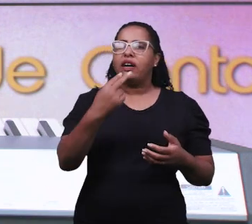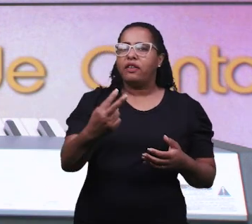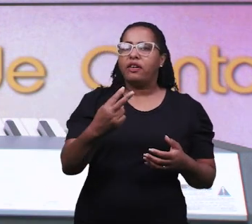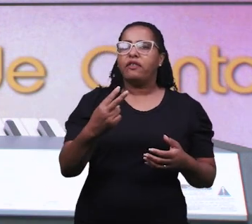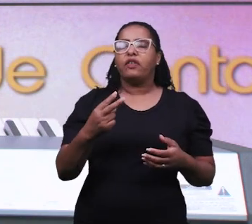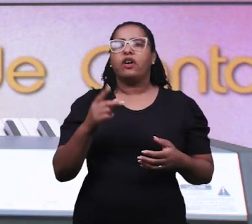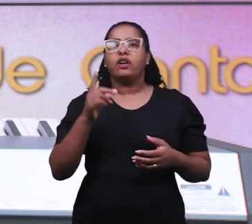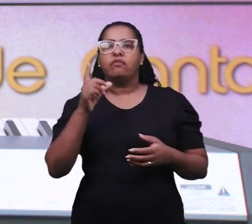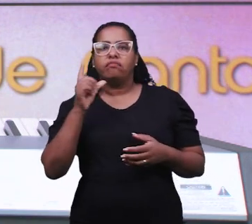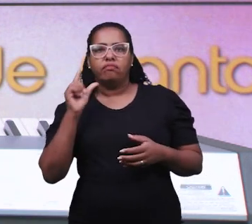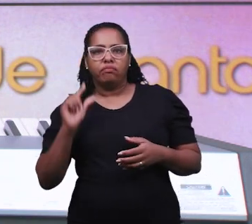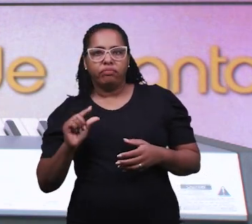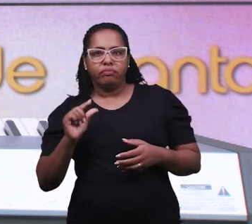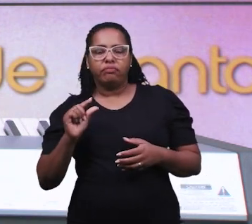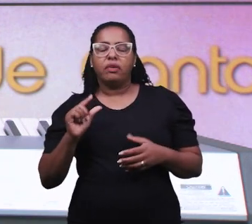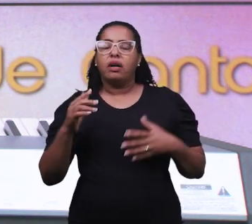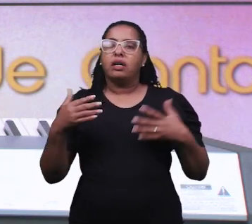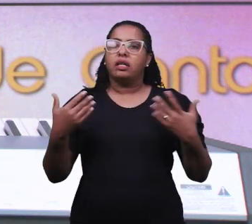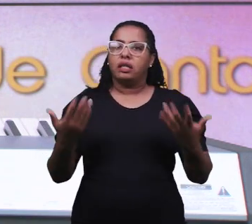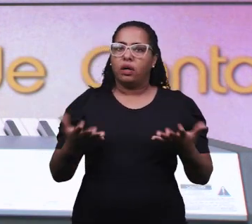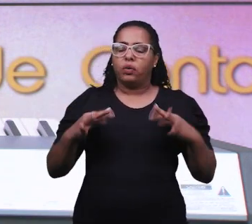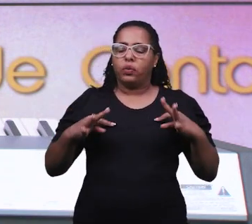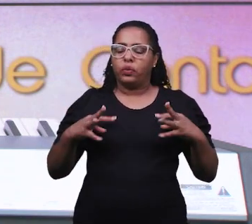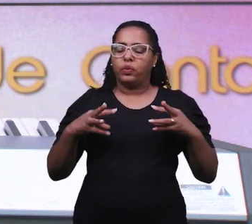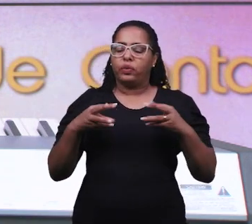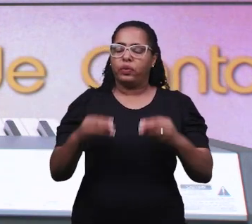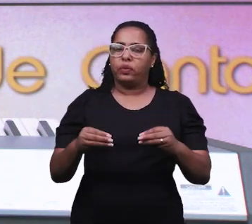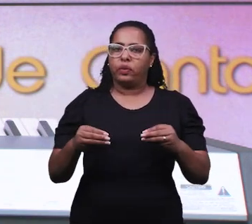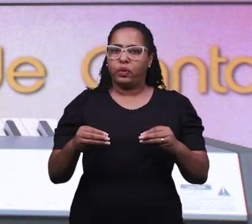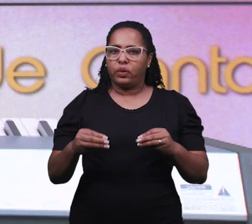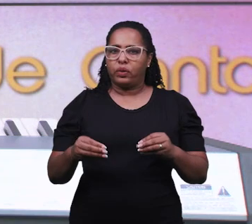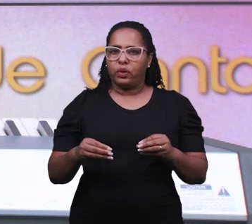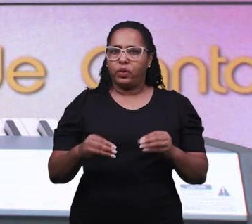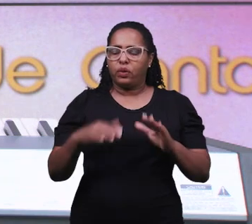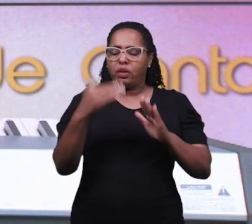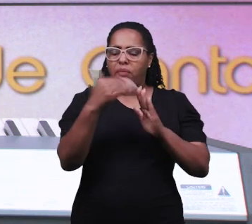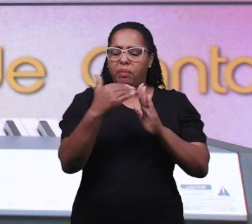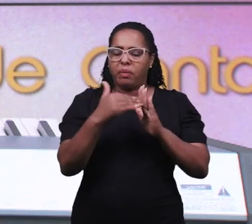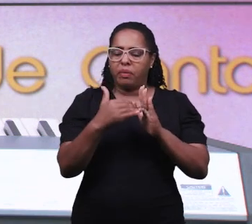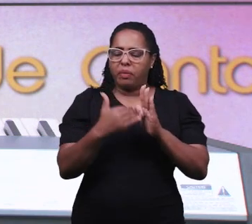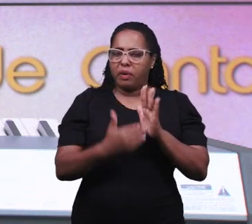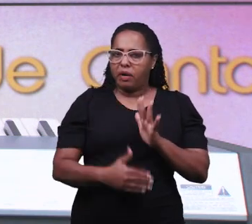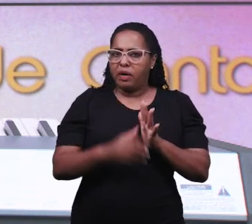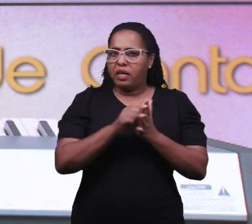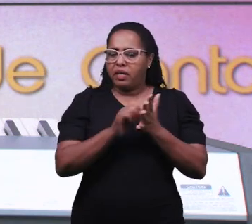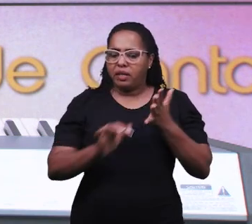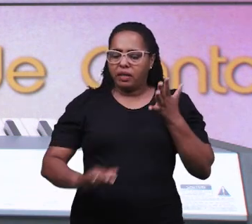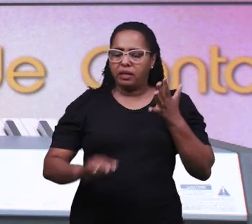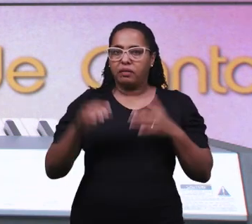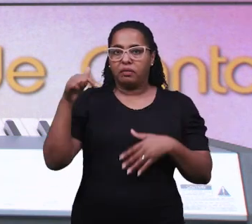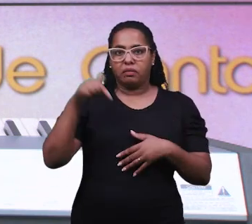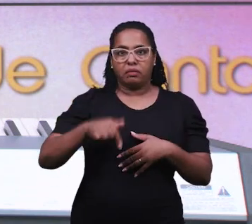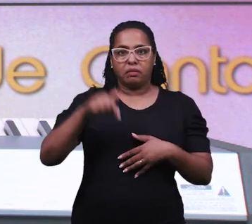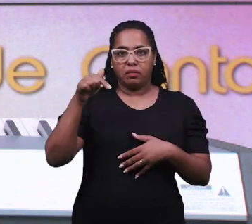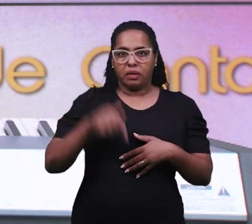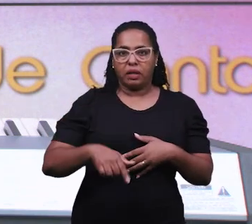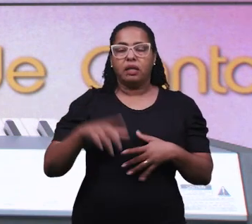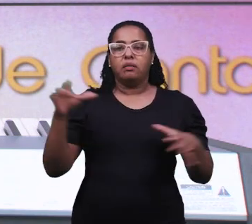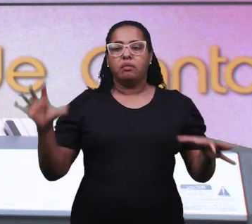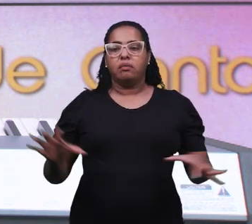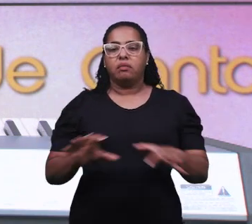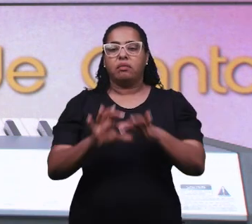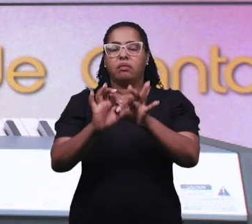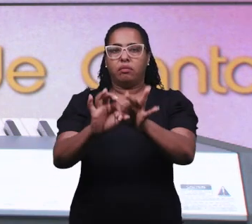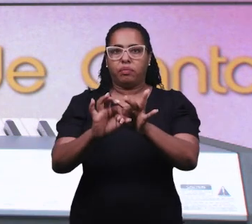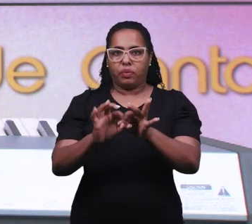pouco tempo, ou seja, todo o repertório de exercícios que nós fizemos aqui tem que estar ligado